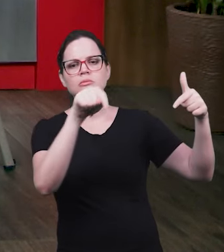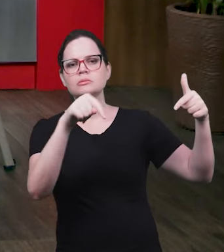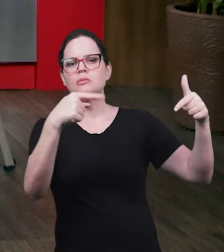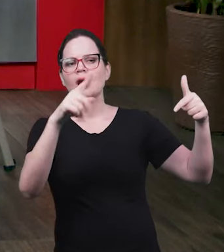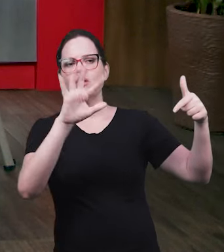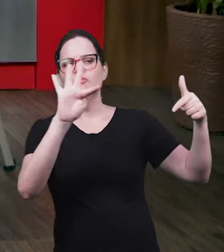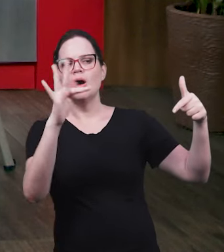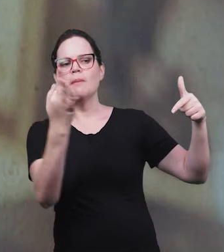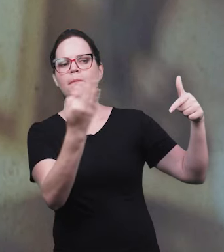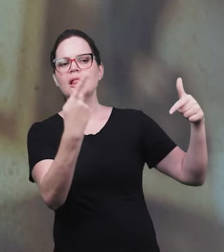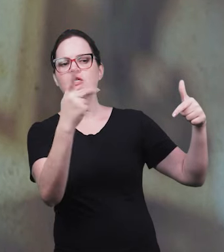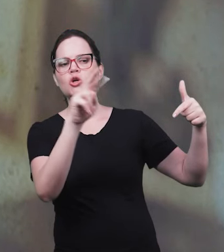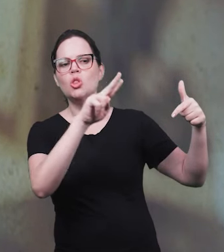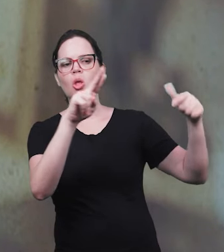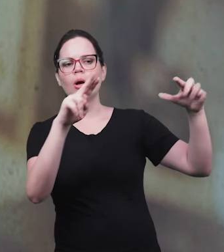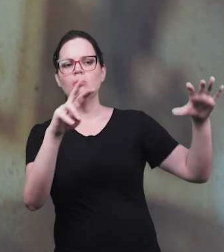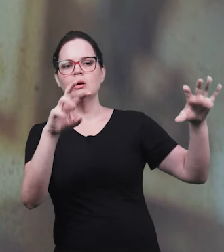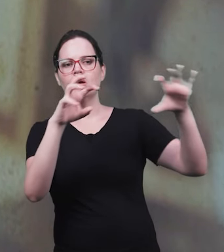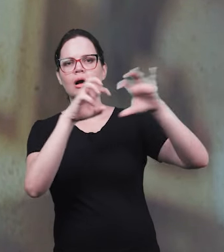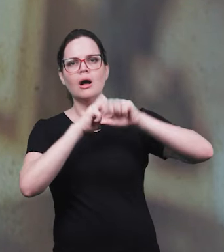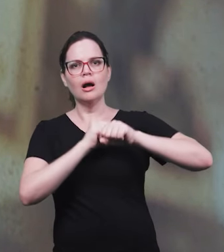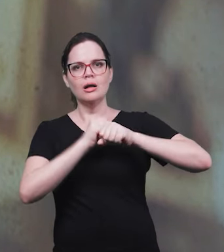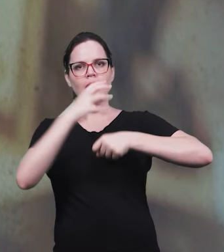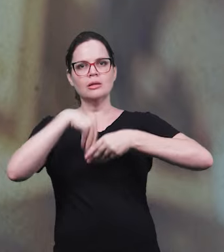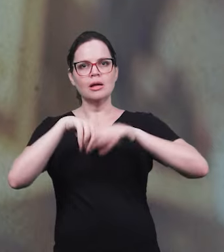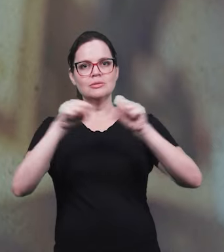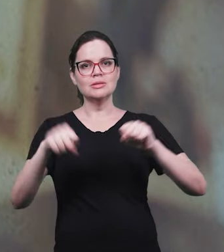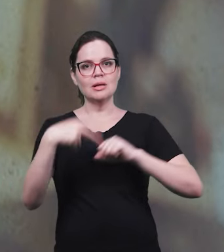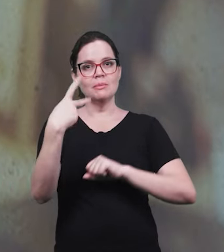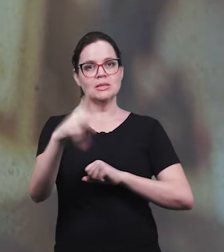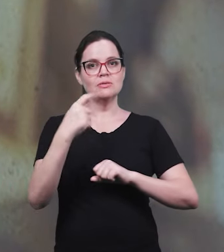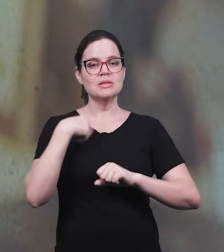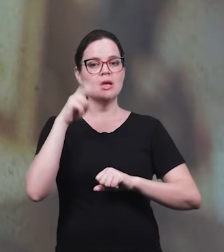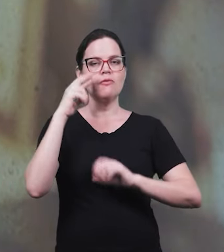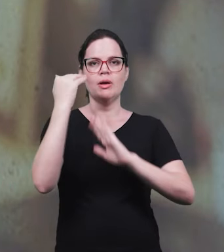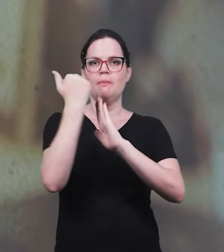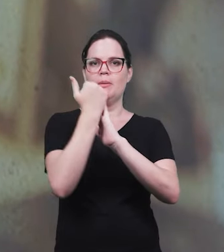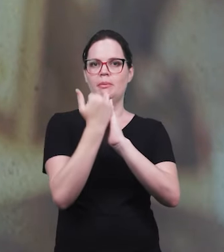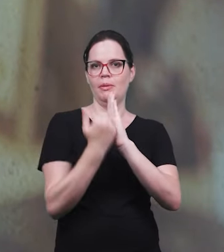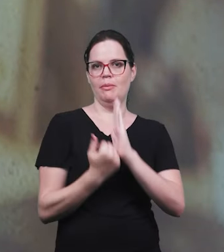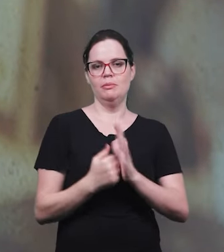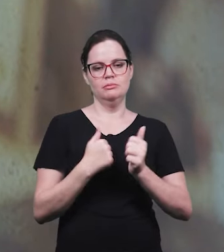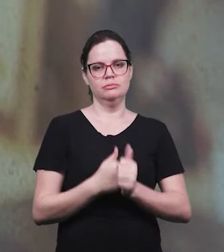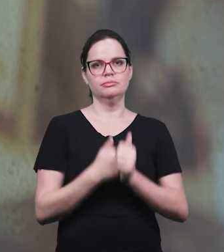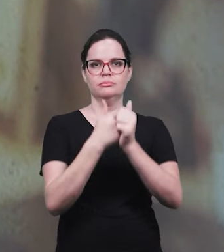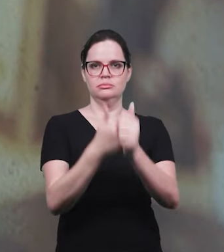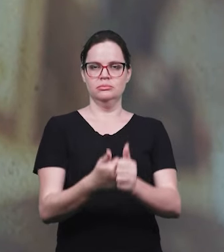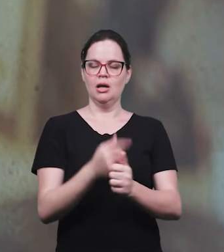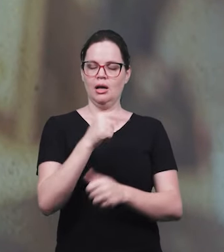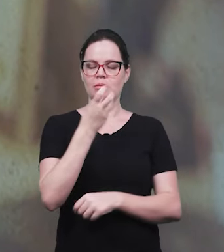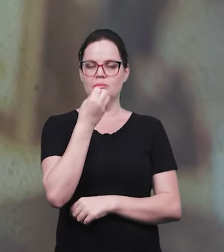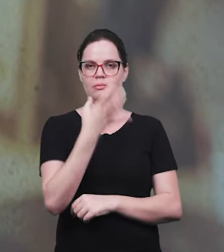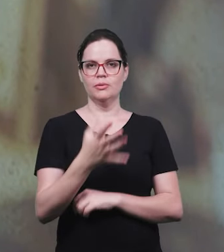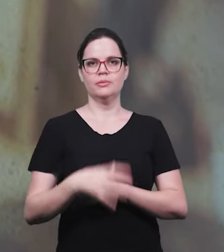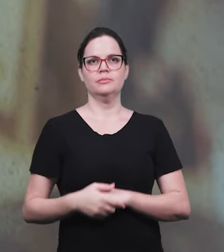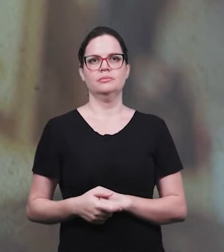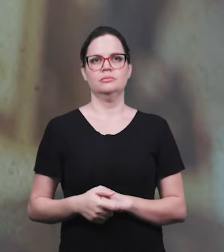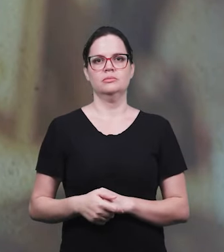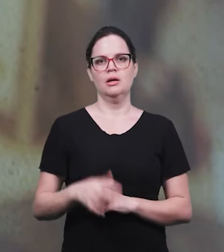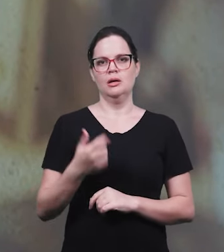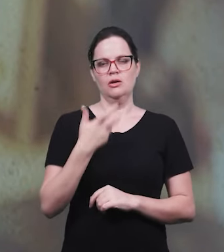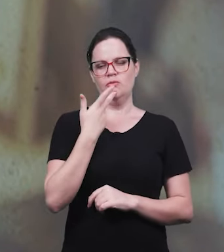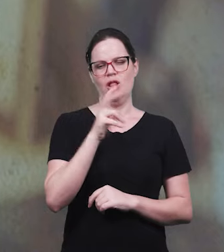importante, dependendo da quantidade de processos que você tem, você faça também esse acompanhamento por um programa específico. Não vou citar o